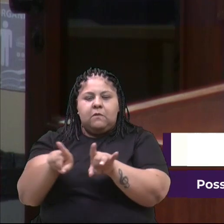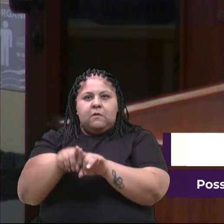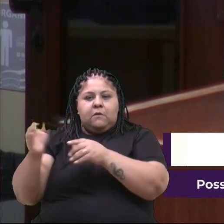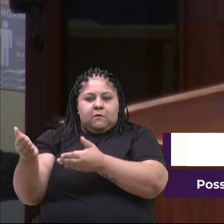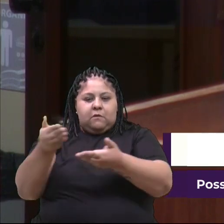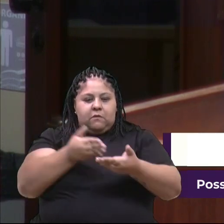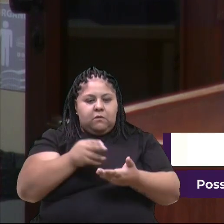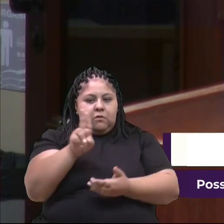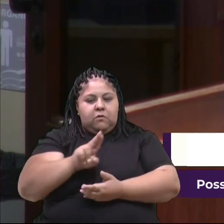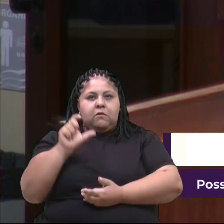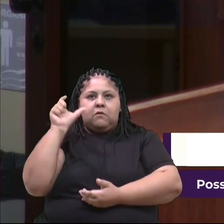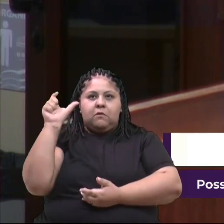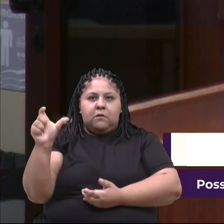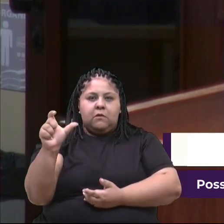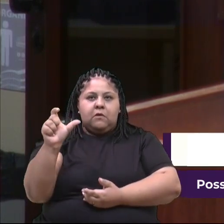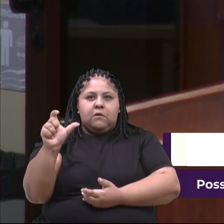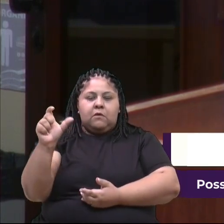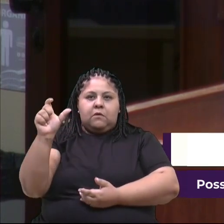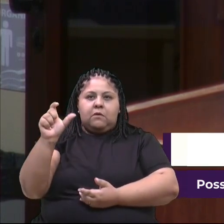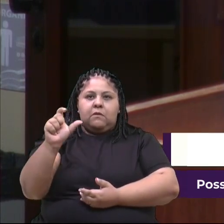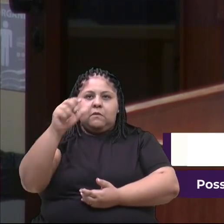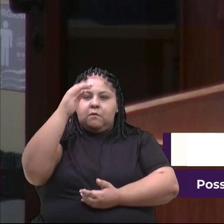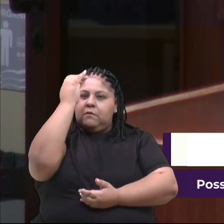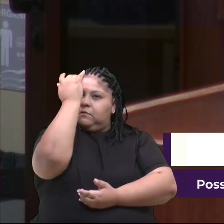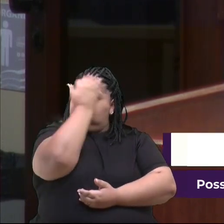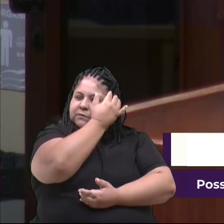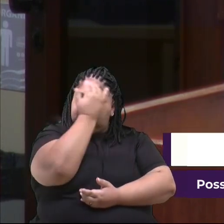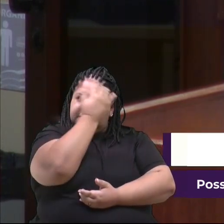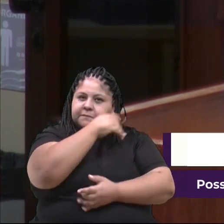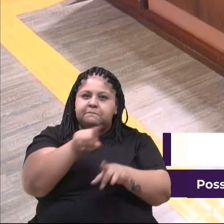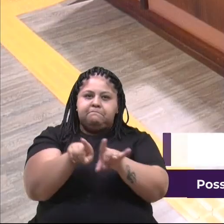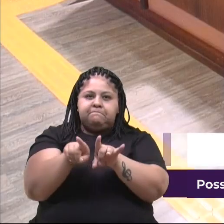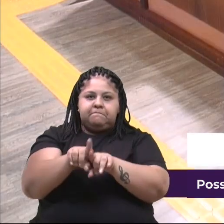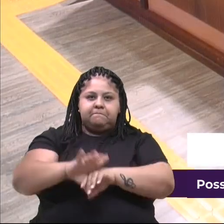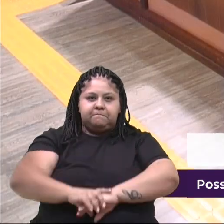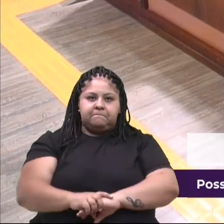da palavra o prefeito de Caxias do Sul, Adilode Domênico.